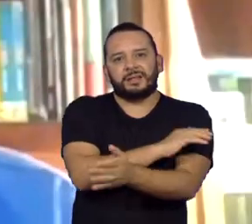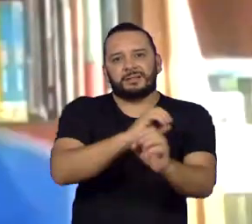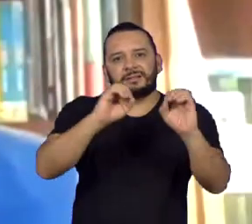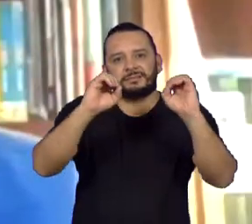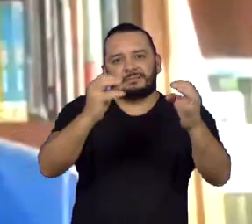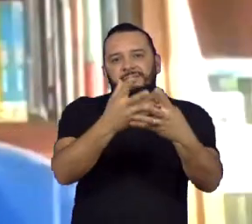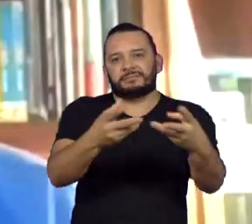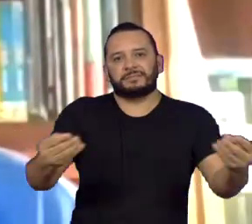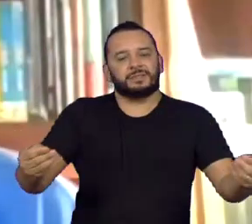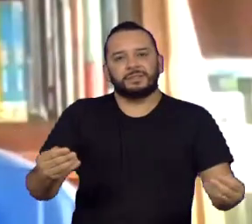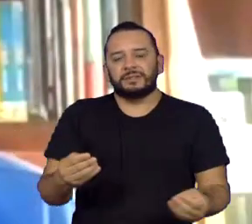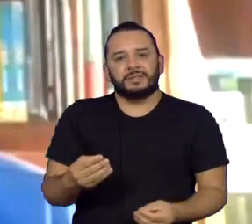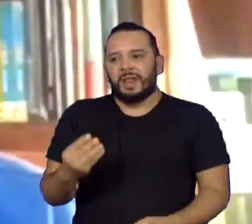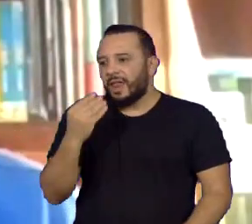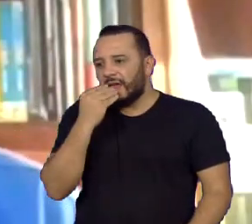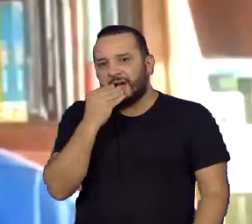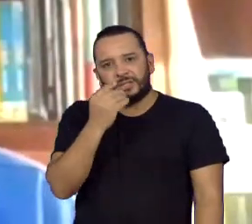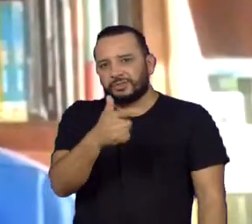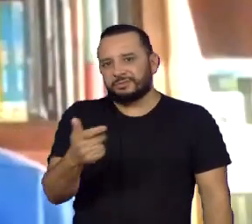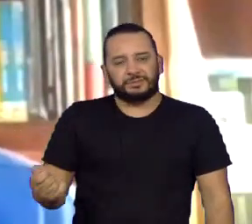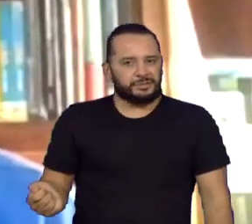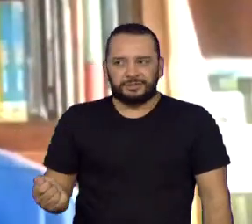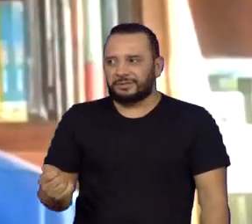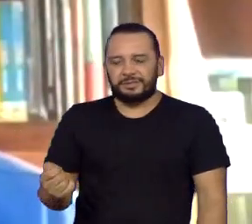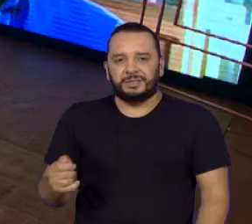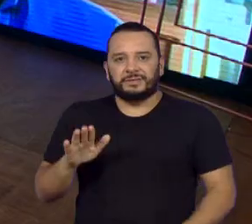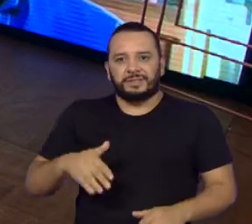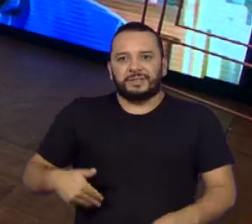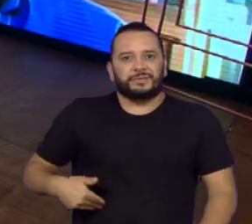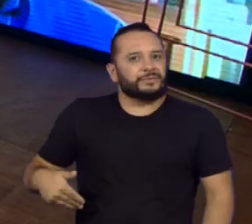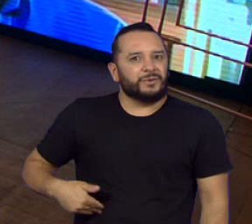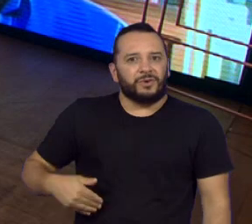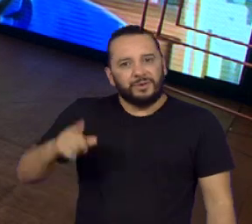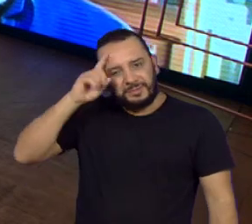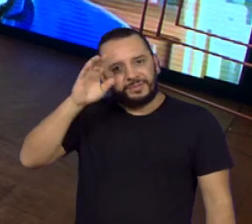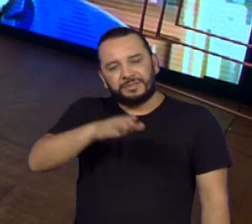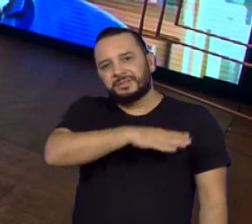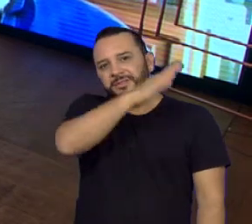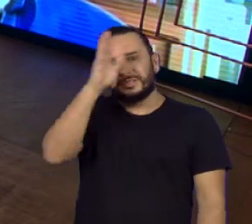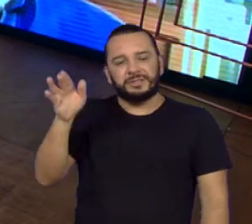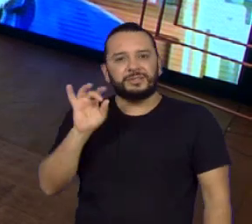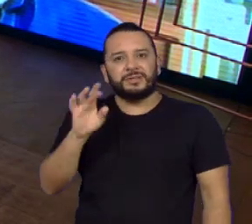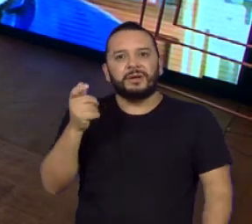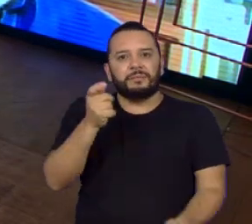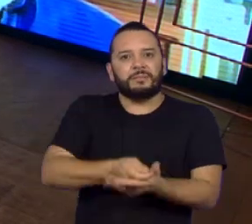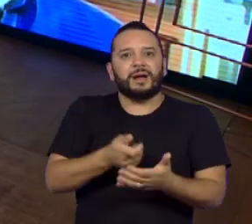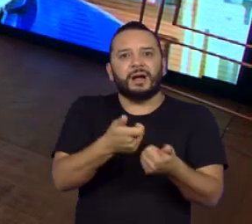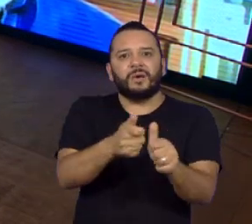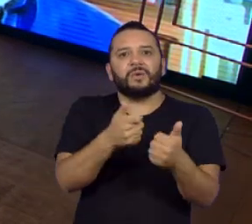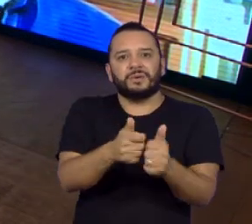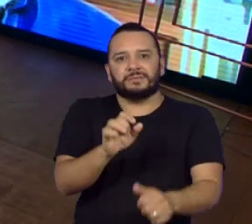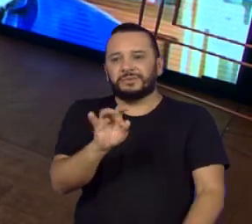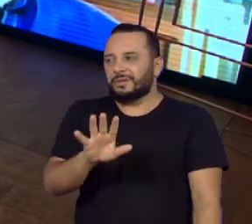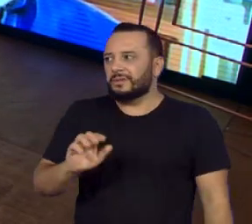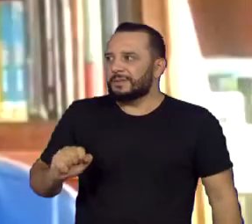ou para qualquer lanche, né? Tinha apenas para condução, nem às vezes nem isso. Mas